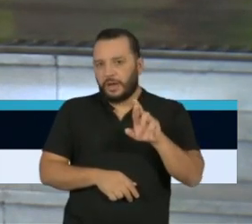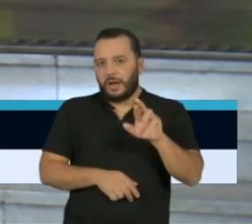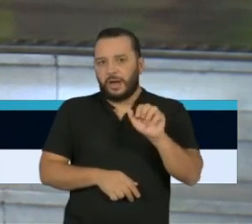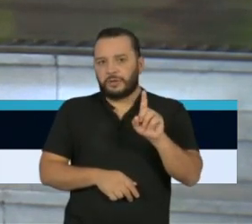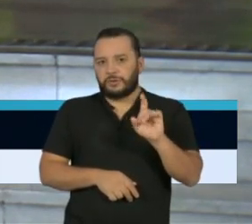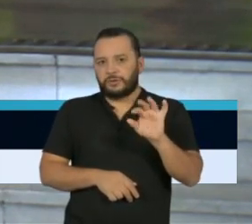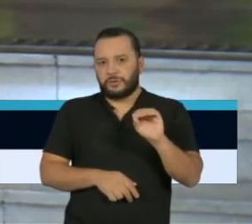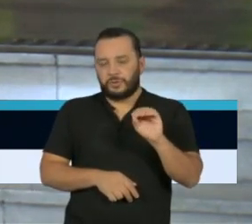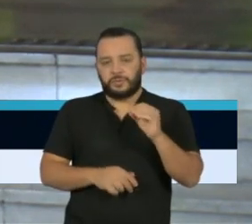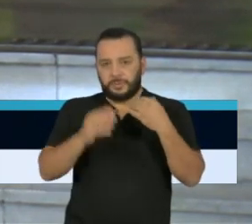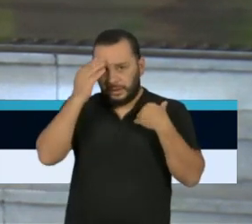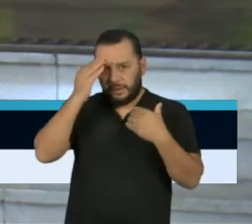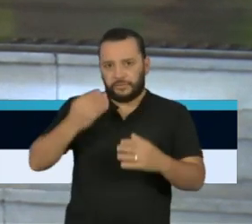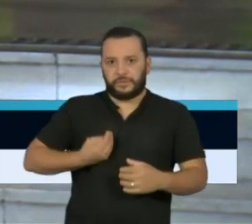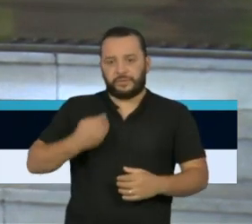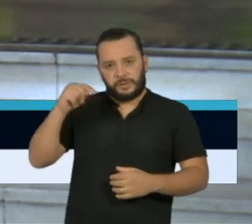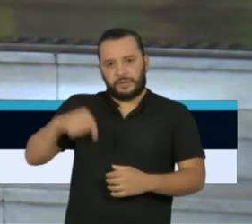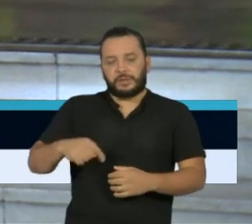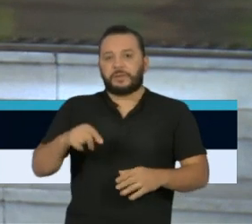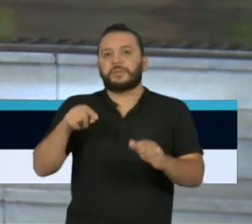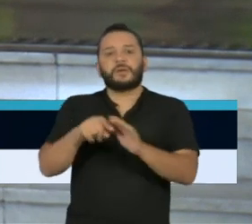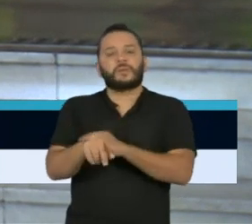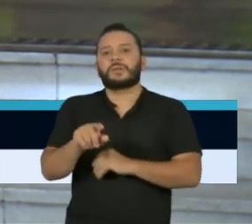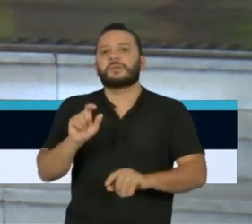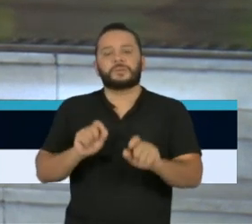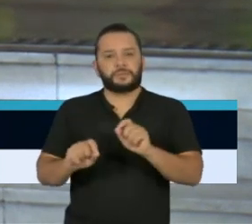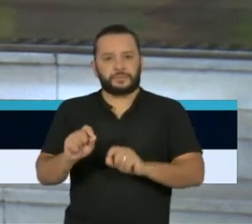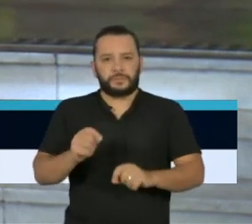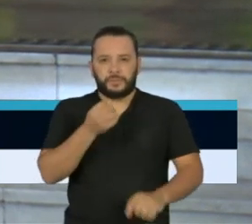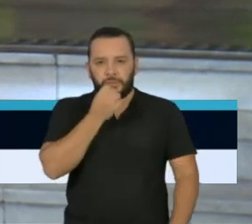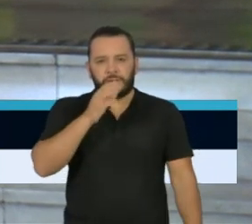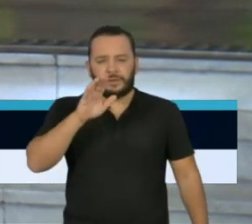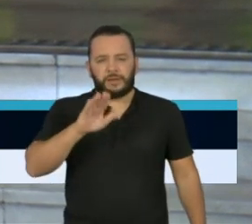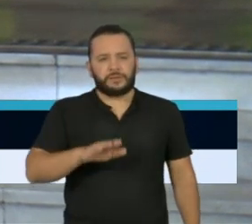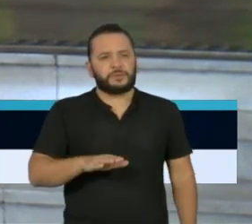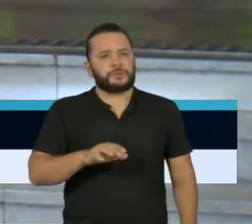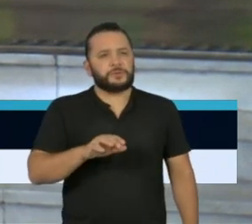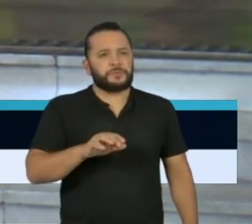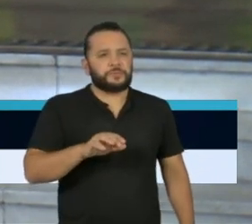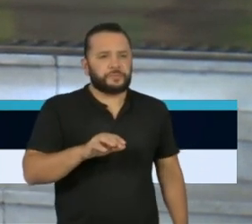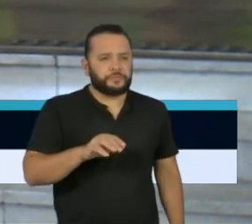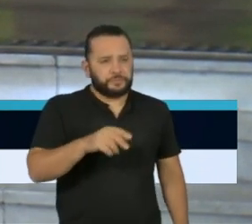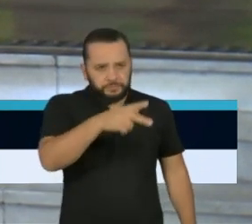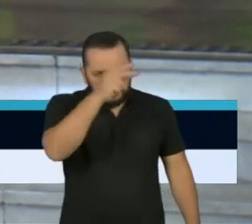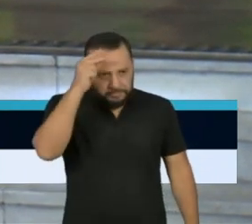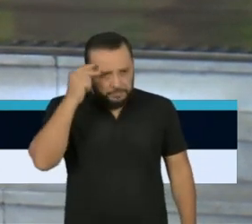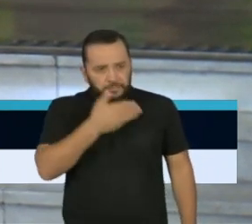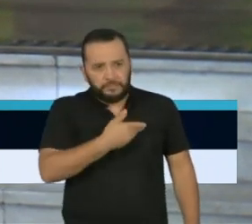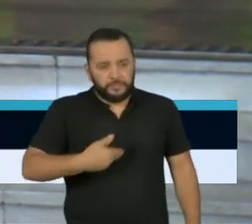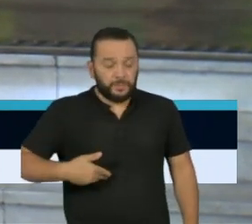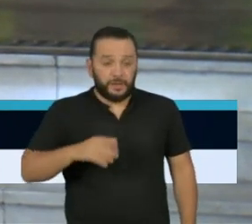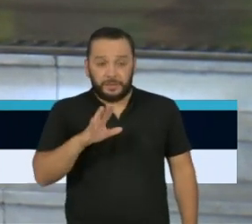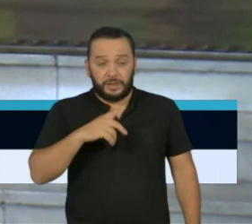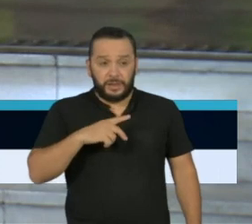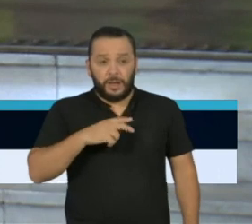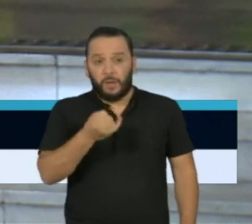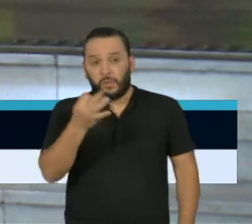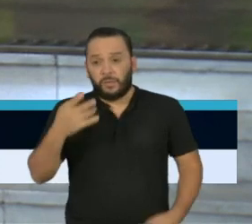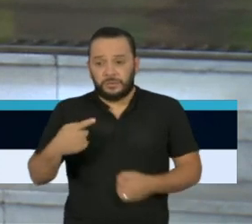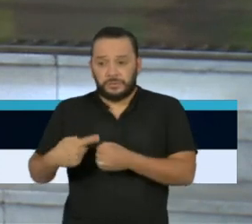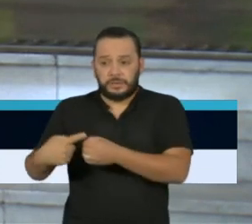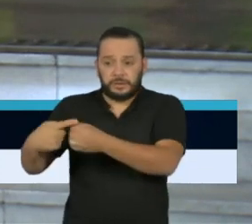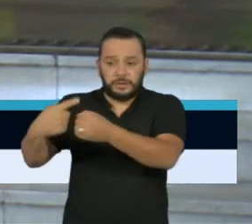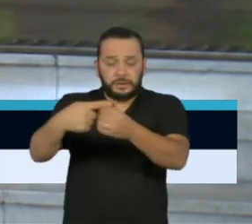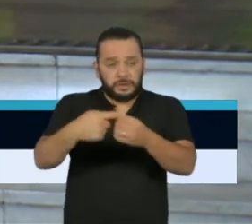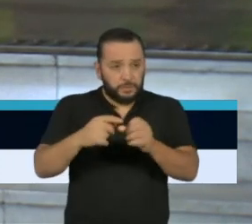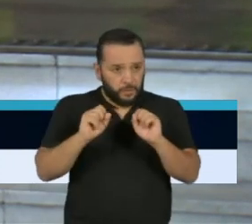sua pergunta, por favor. Boa tarde, governador. Boa tarde, prefeito, a todos. Eu tenho observado que os municípios estão aderindo à quarentena, estão